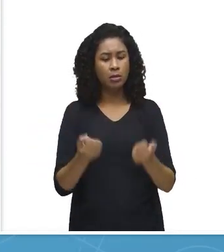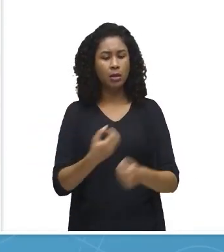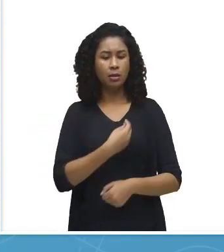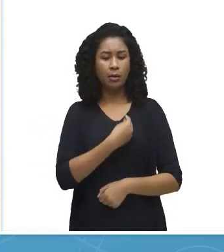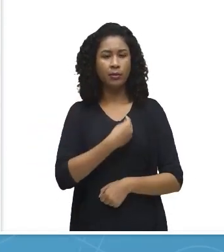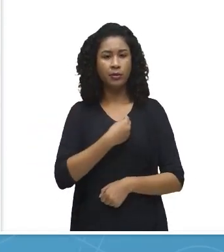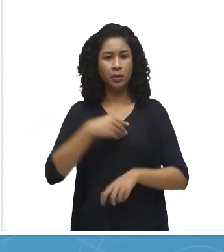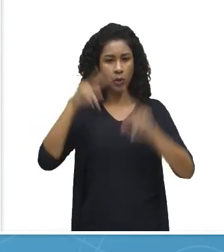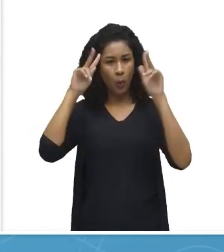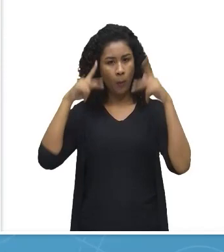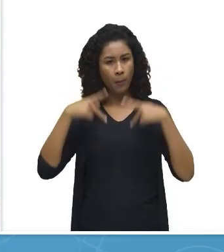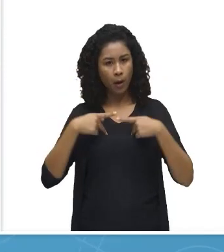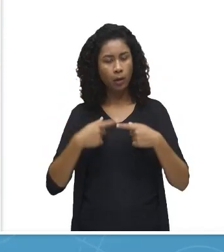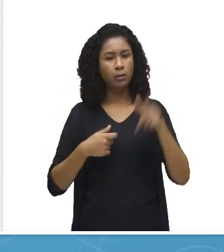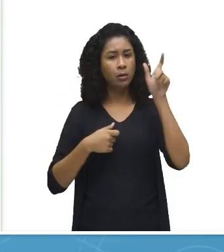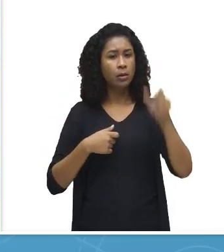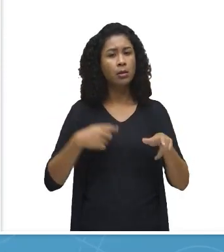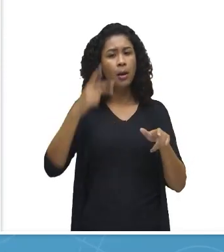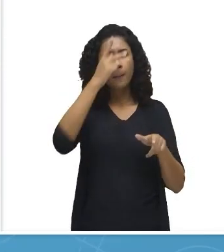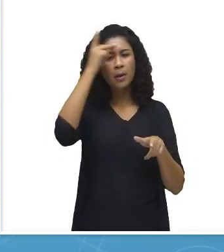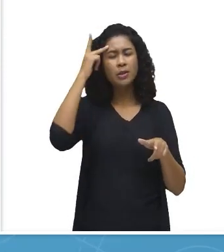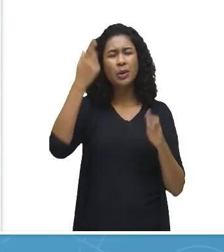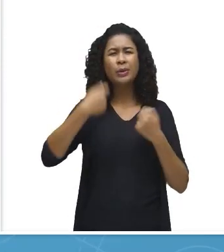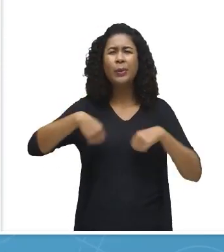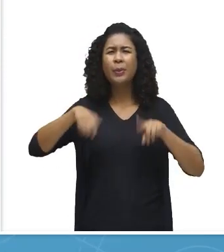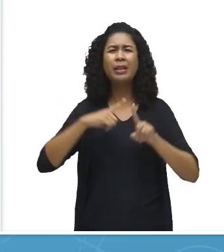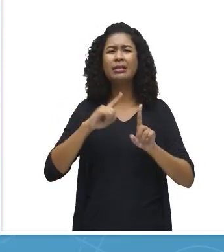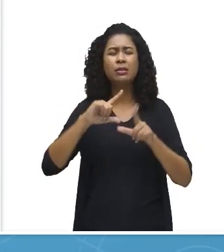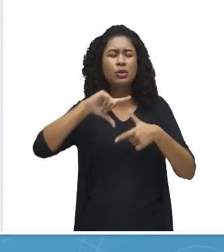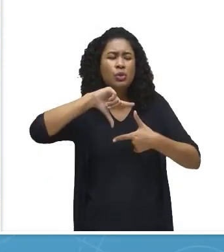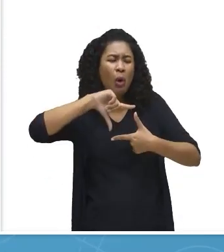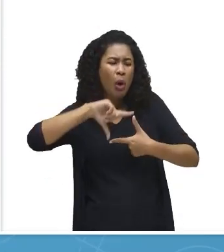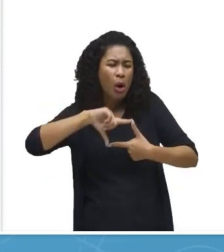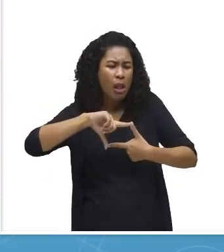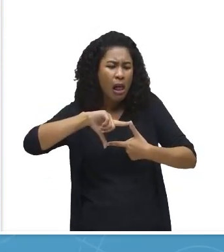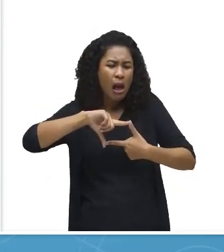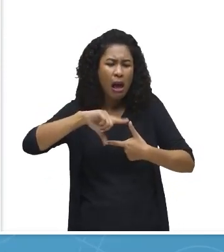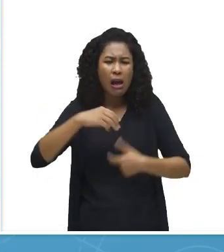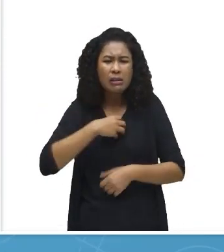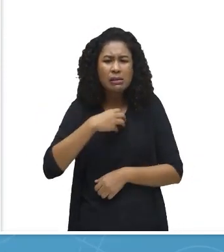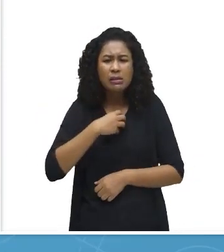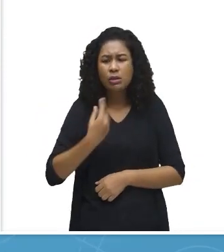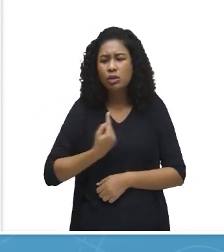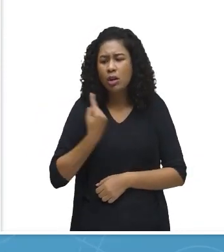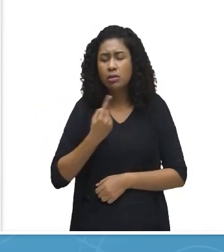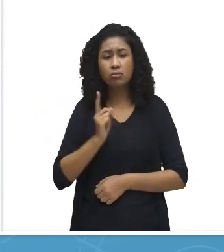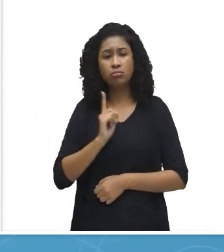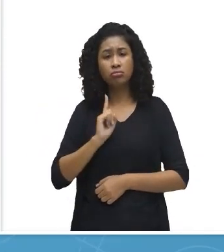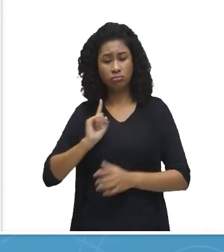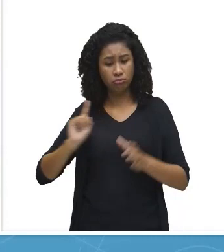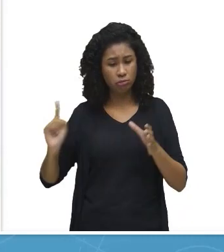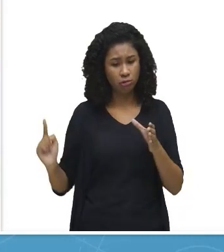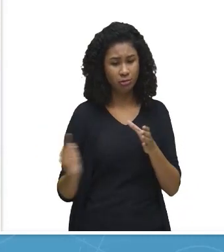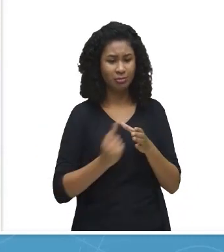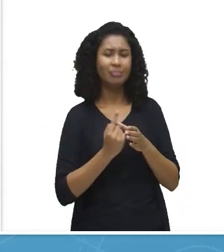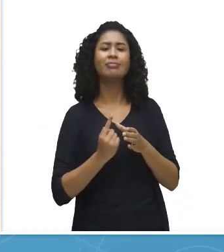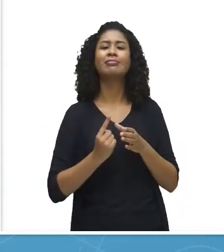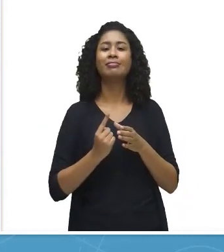ser humano que deve não se isolar, não se sentir uma ilha, mas se integrar com toda a